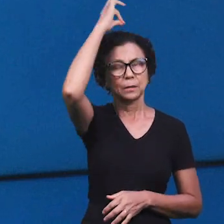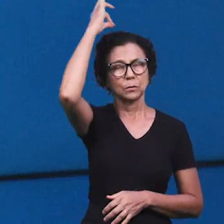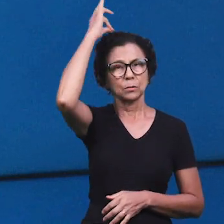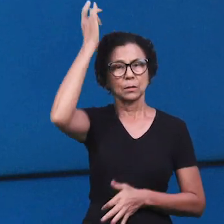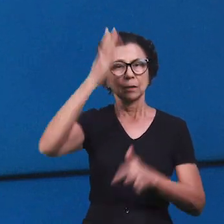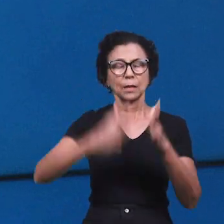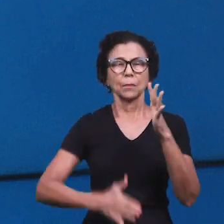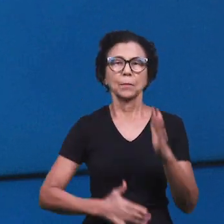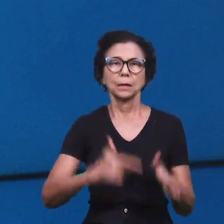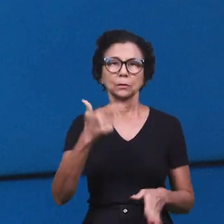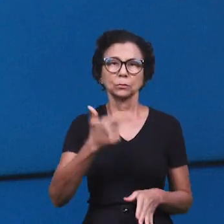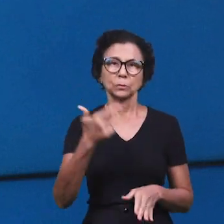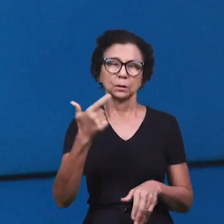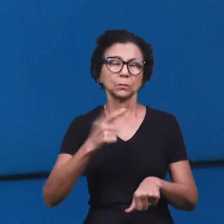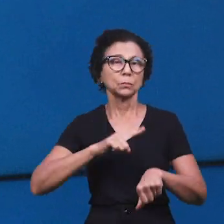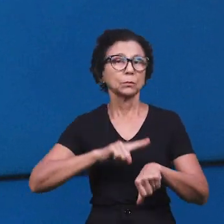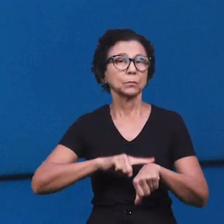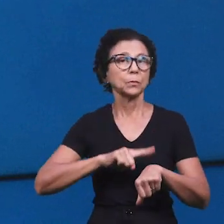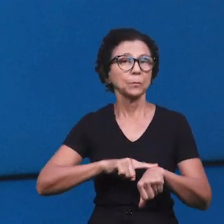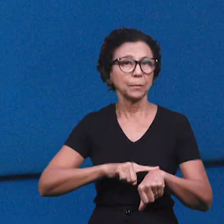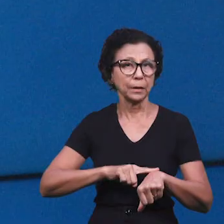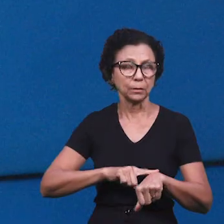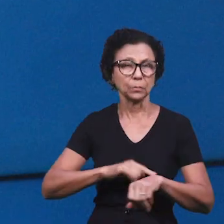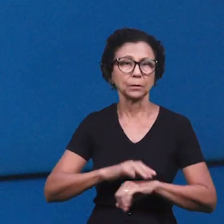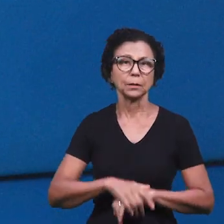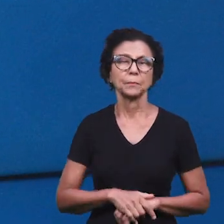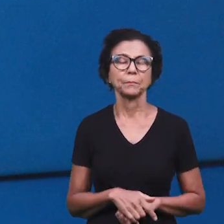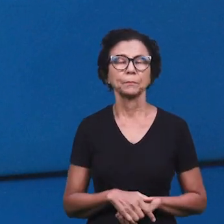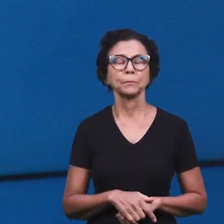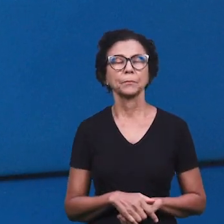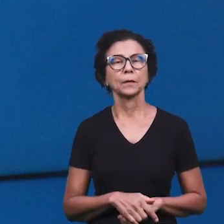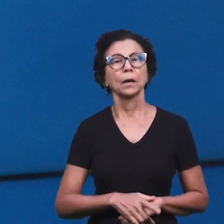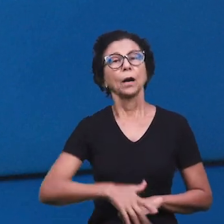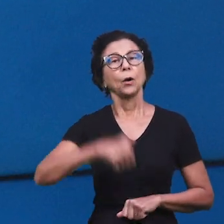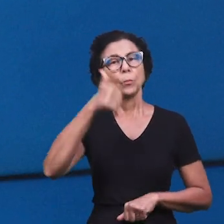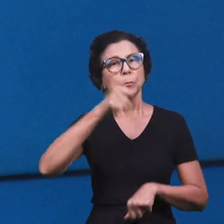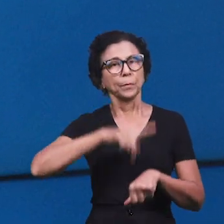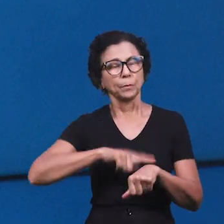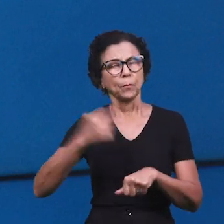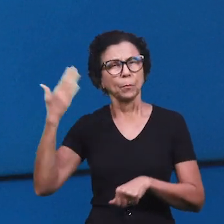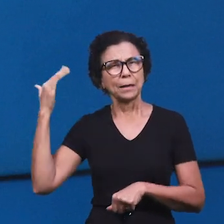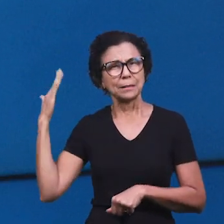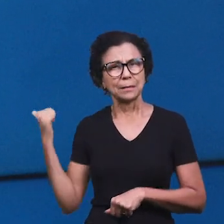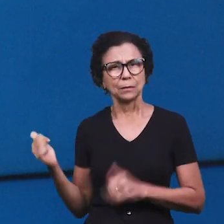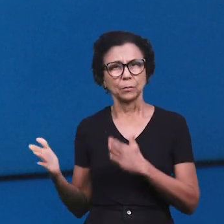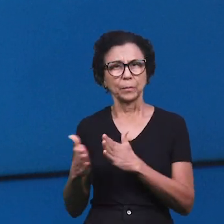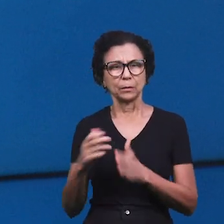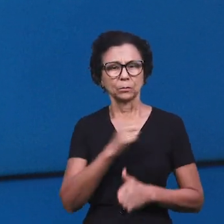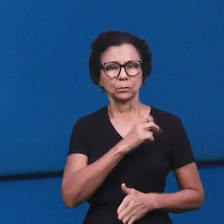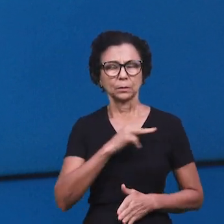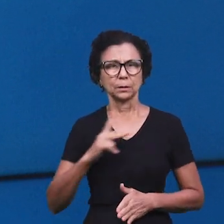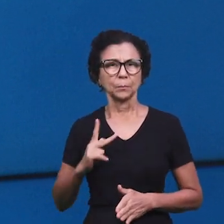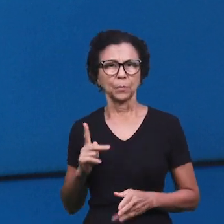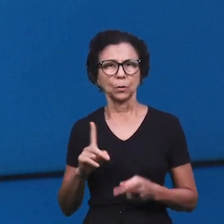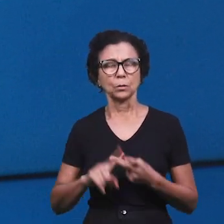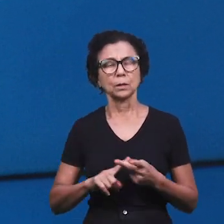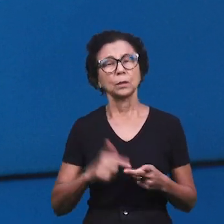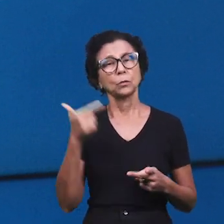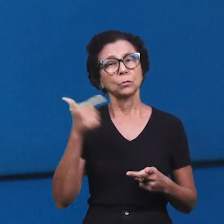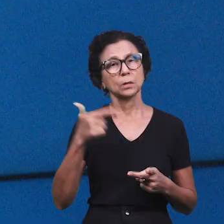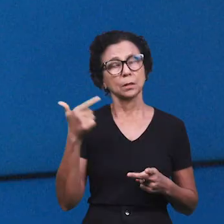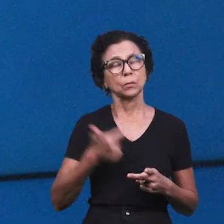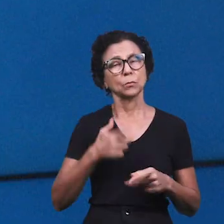dias dos apóstolos, e houve um segundo momento, que é esse que inicia em Sardes. Então, o que vai acontecer ali? Onde